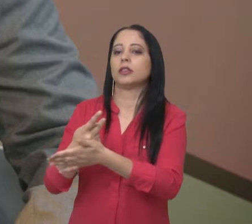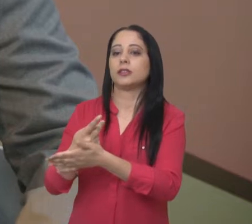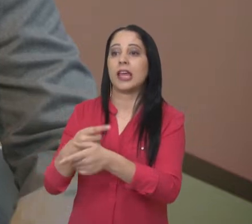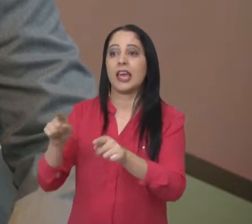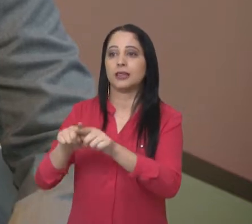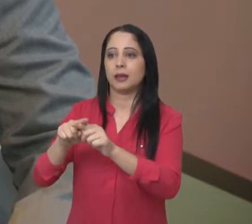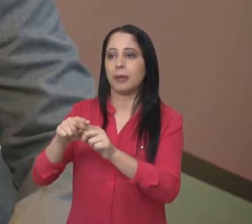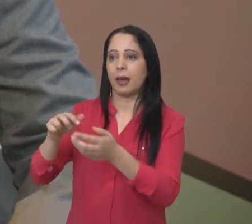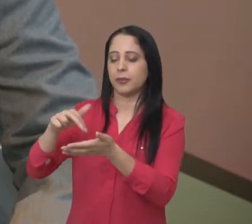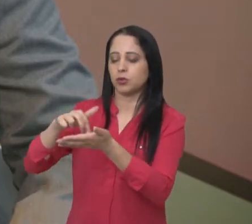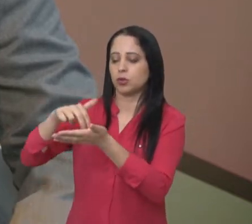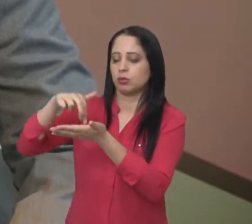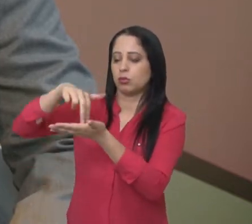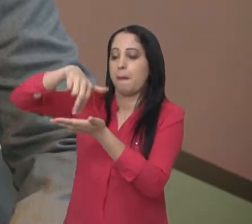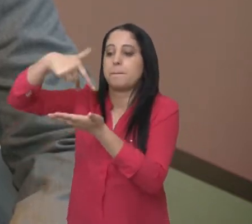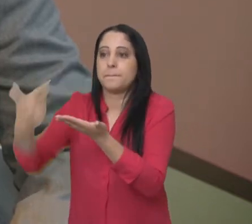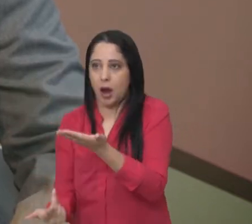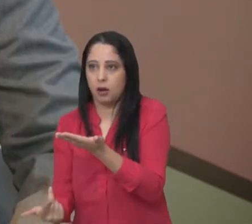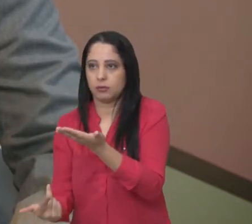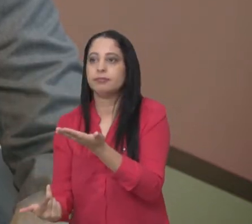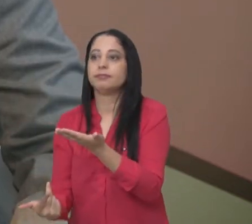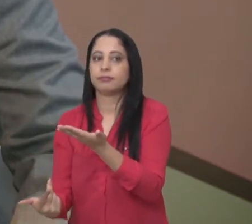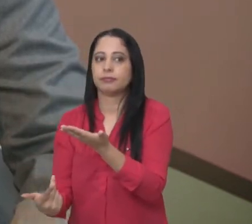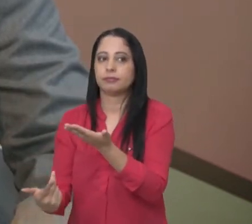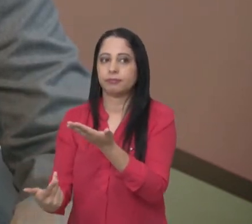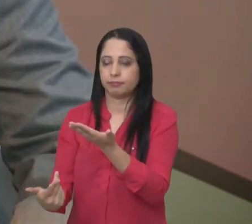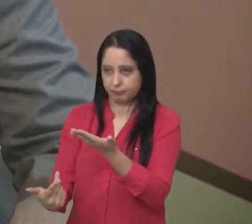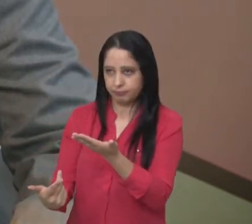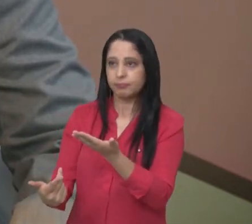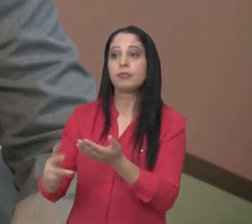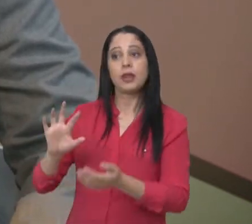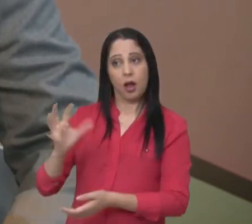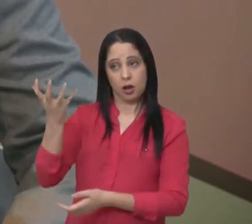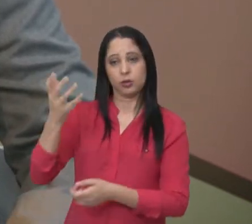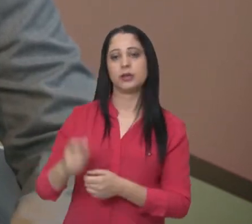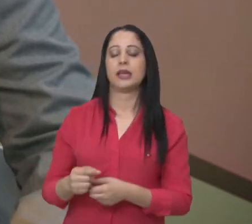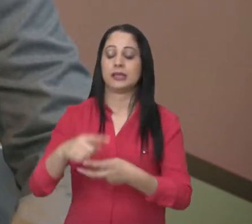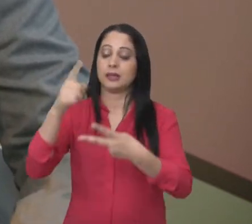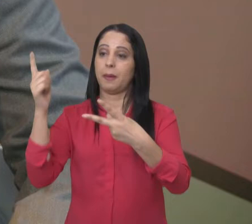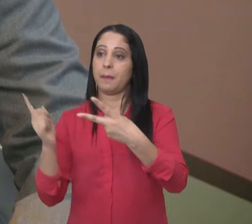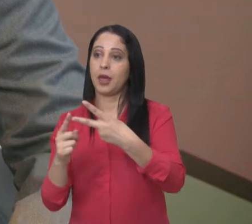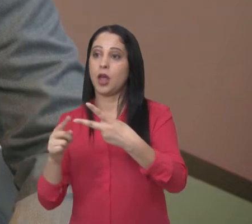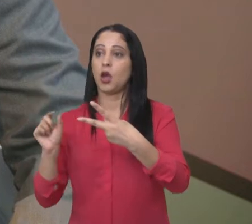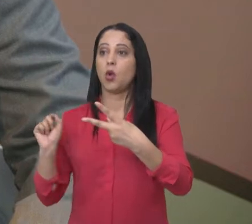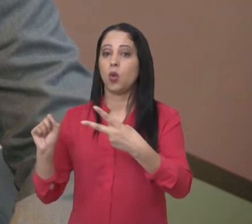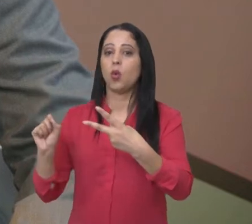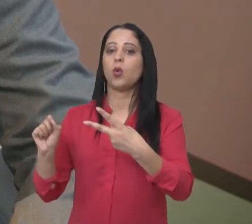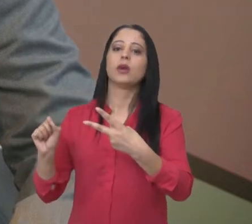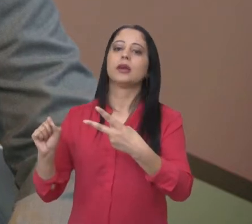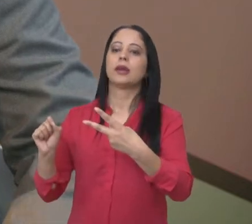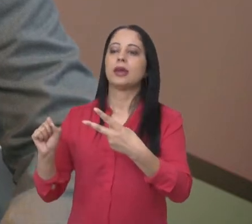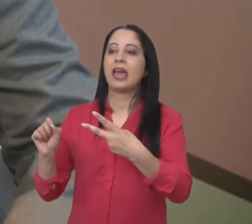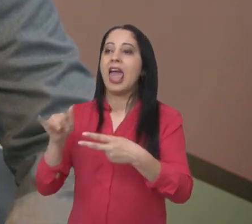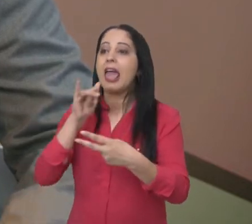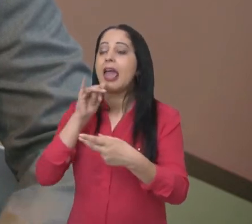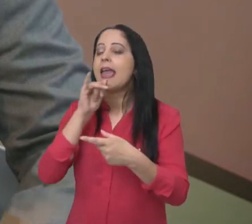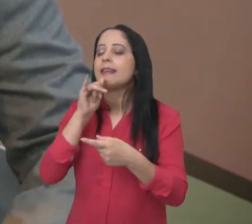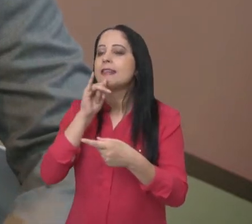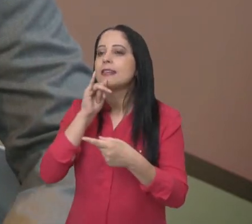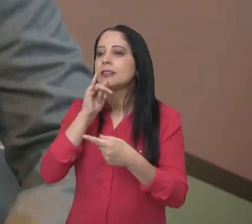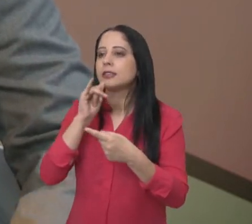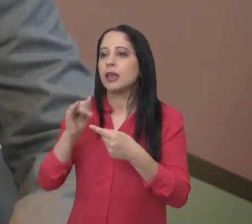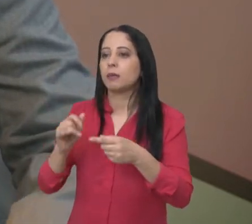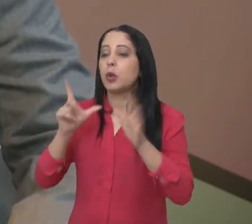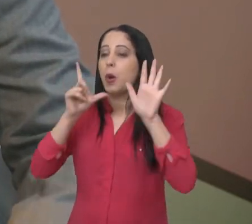altura. E uma outra causa que a gente tem que chamar a atenção, que é muito importante, é o mergulho em águas rasas. Aquela piscina